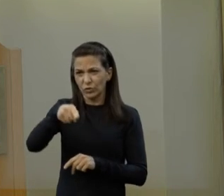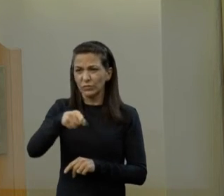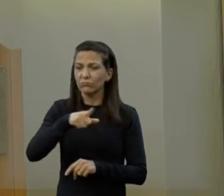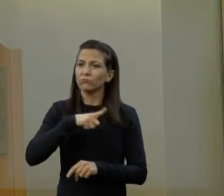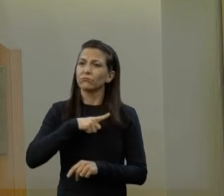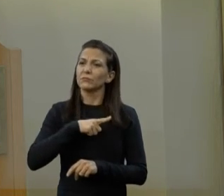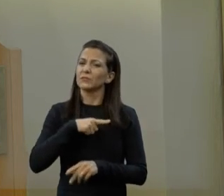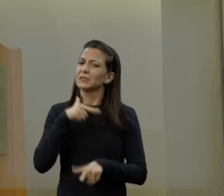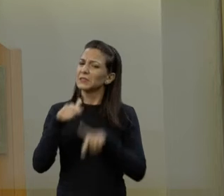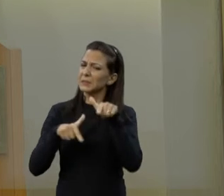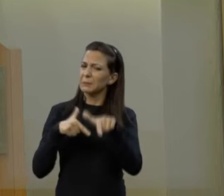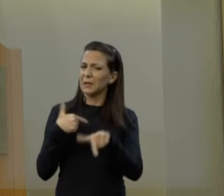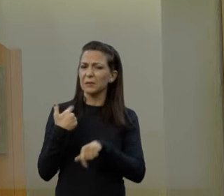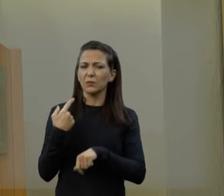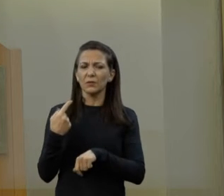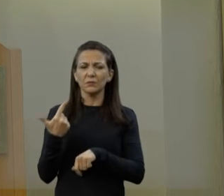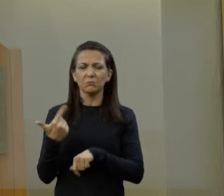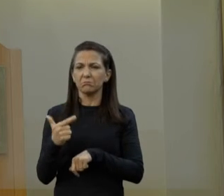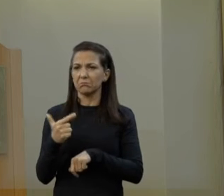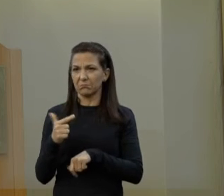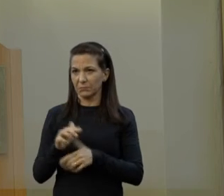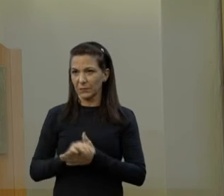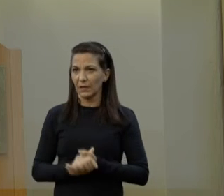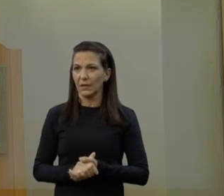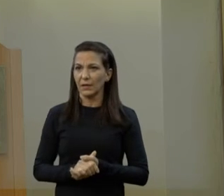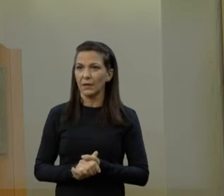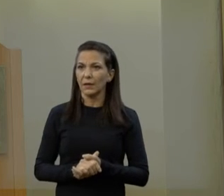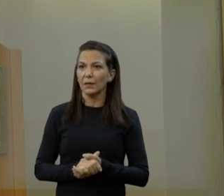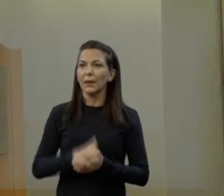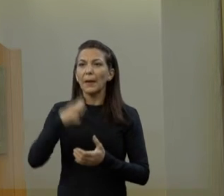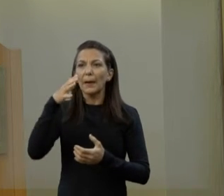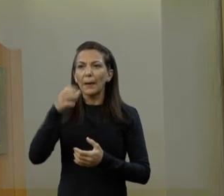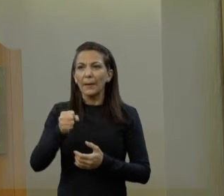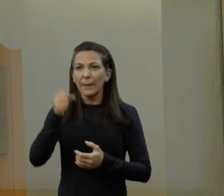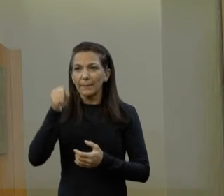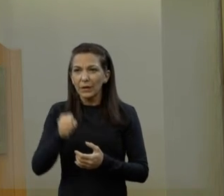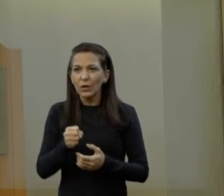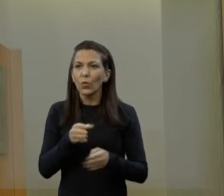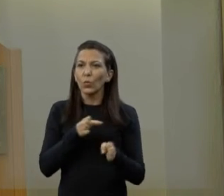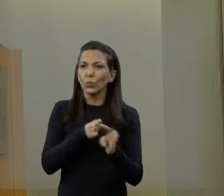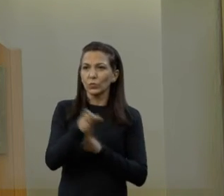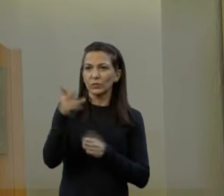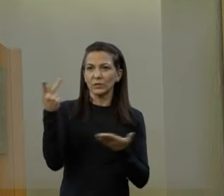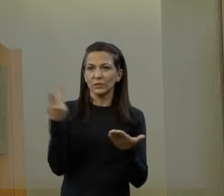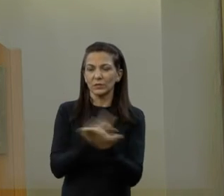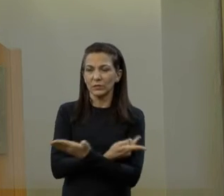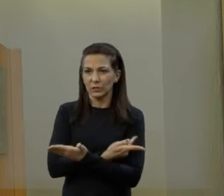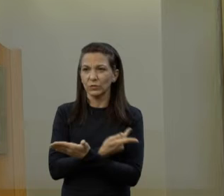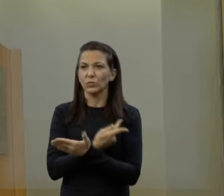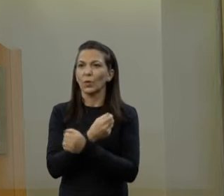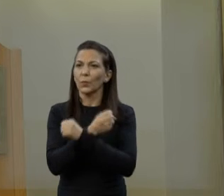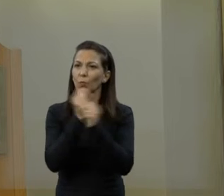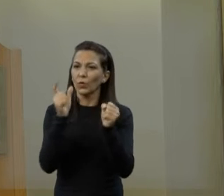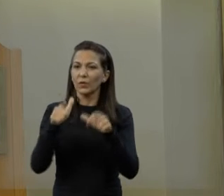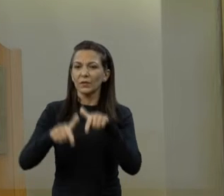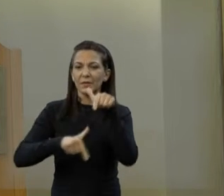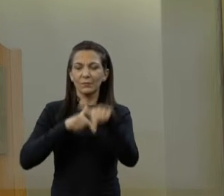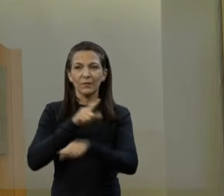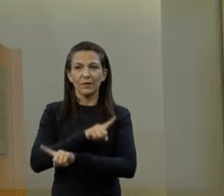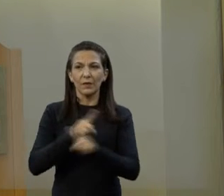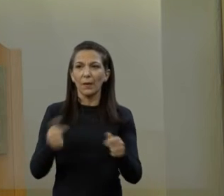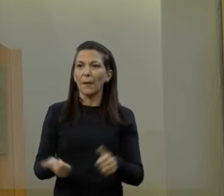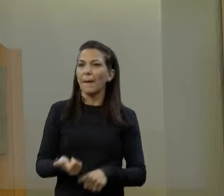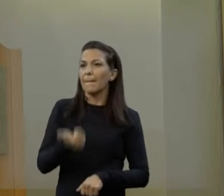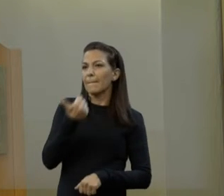baixar bronco mal aconselhado pelos demolidores do regime não trabalhava